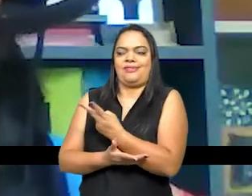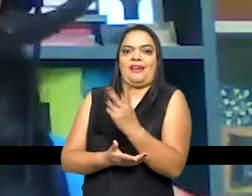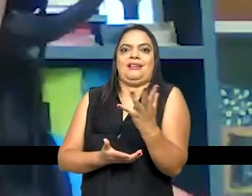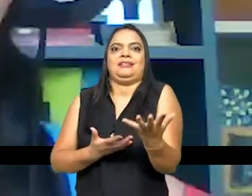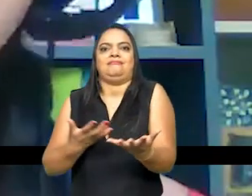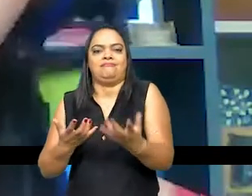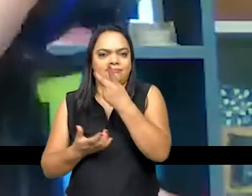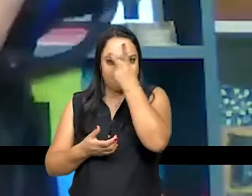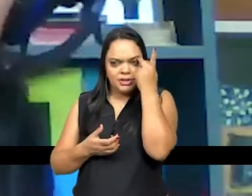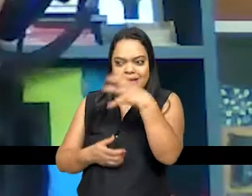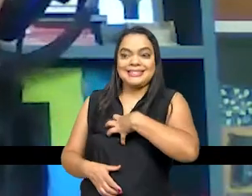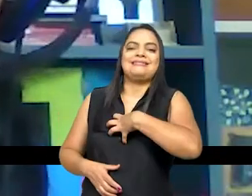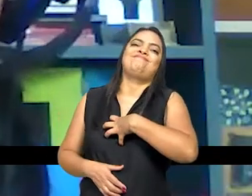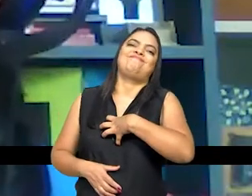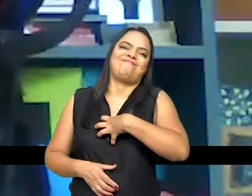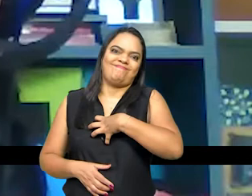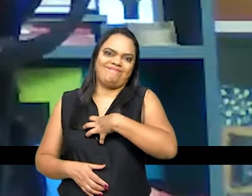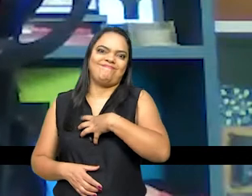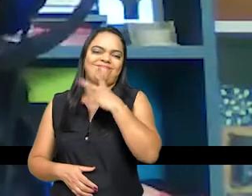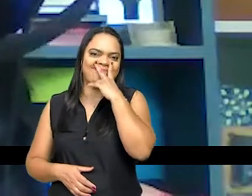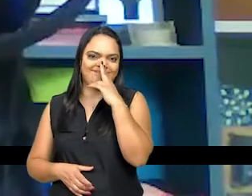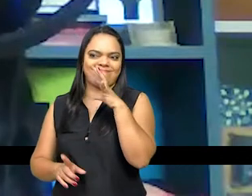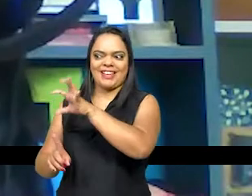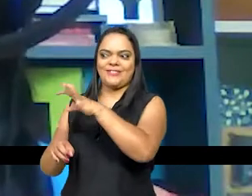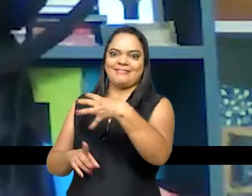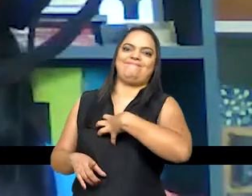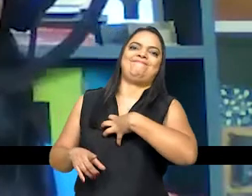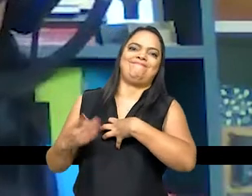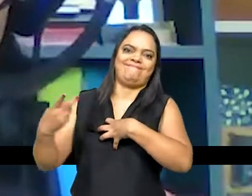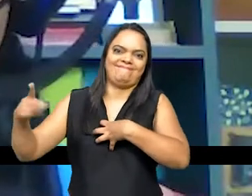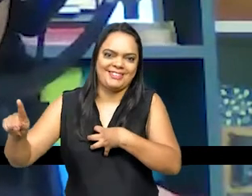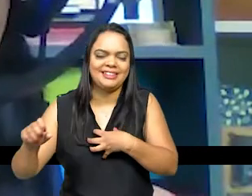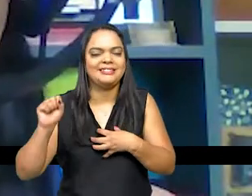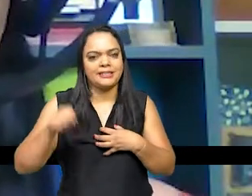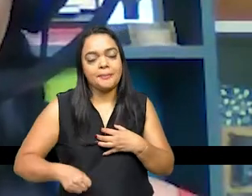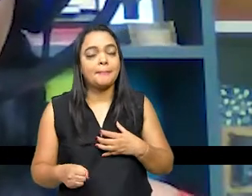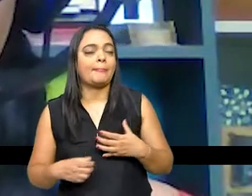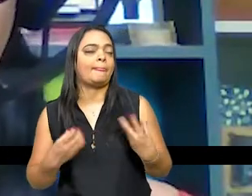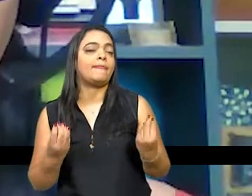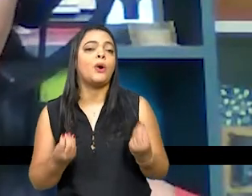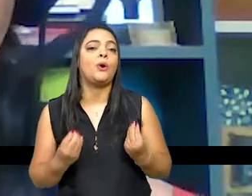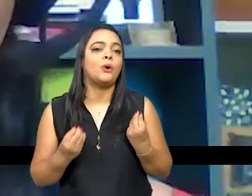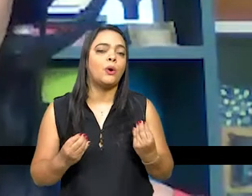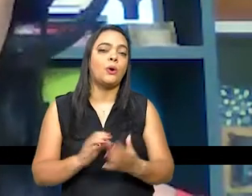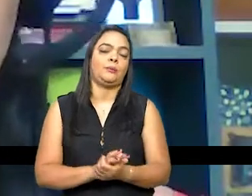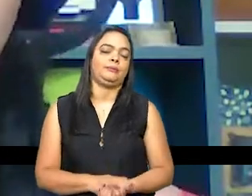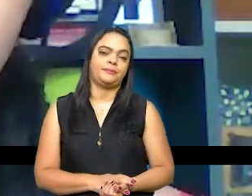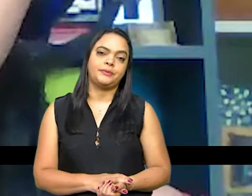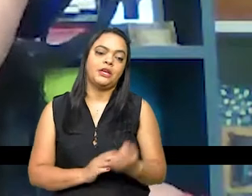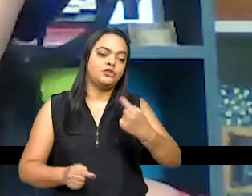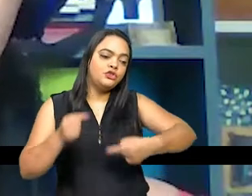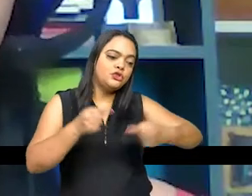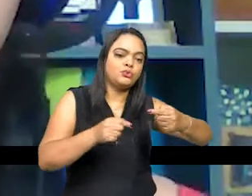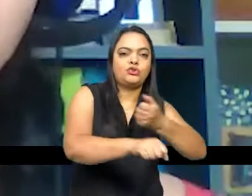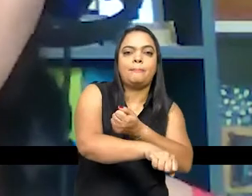e aciona a sensibilidade. E eu acredito que para a gente conseguir dar concretude para a